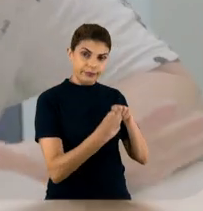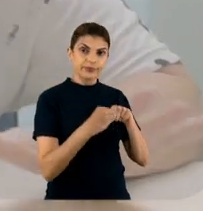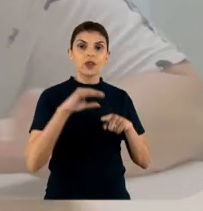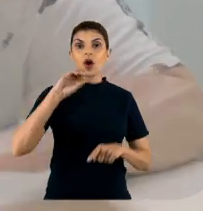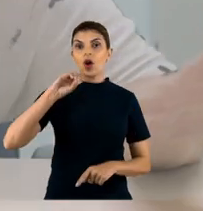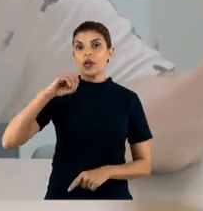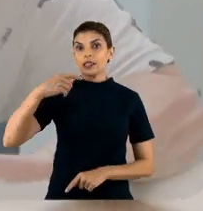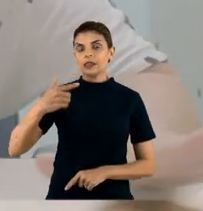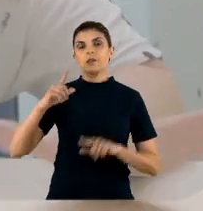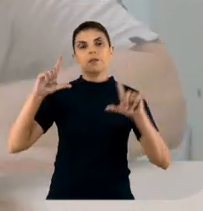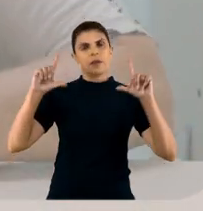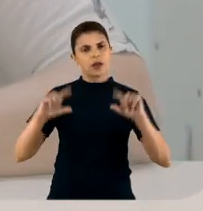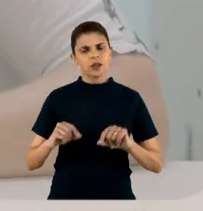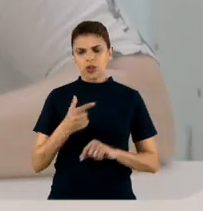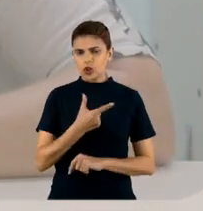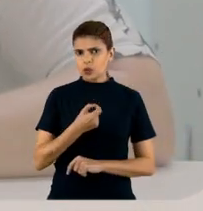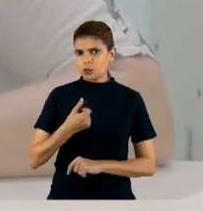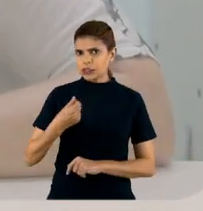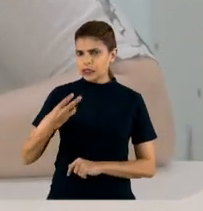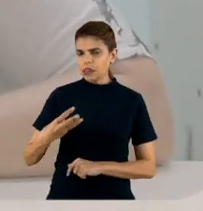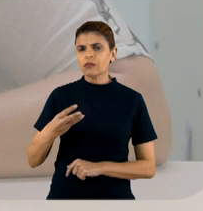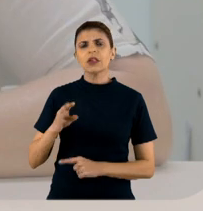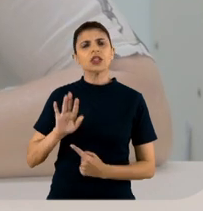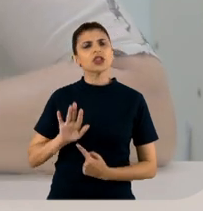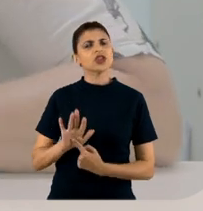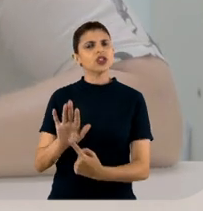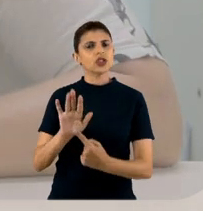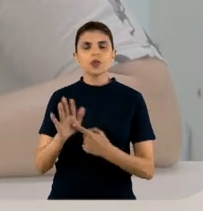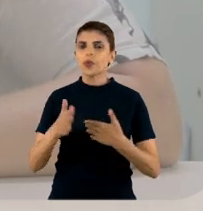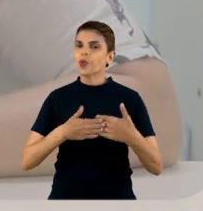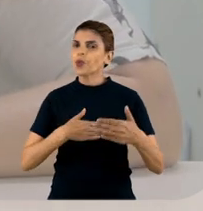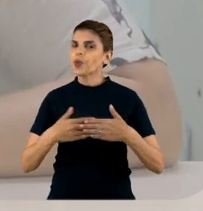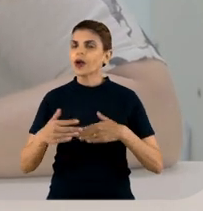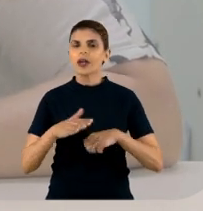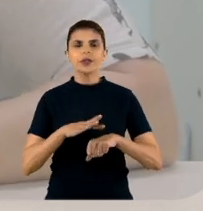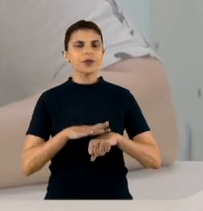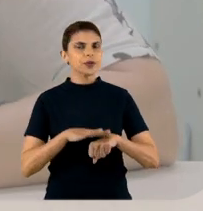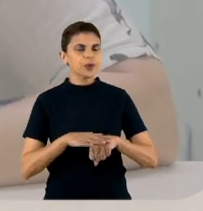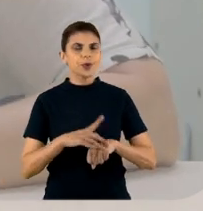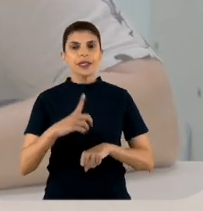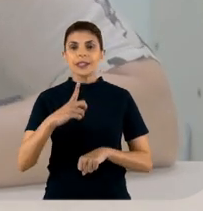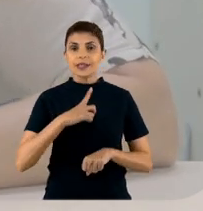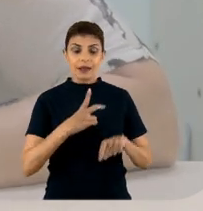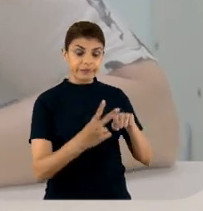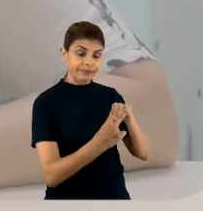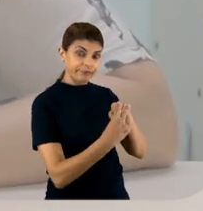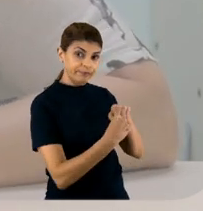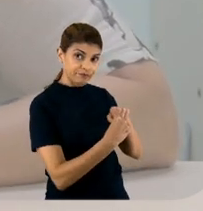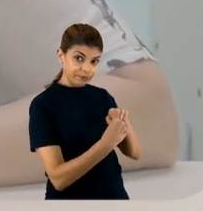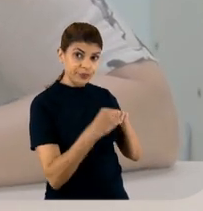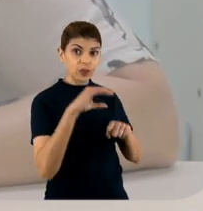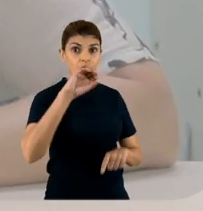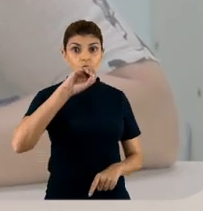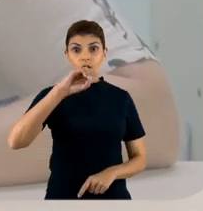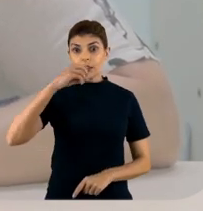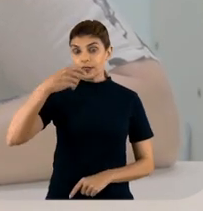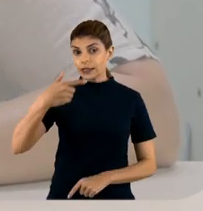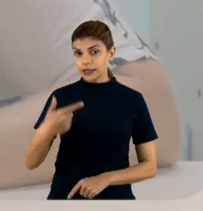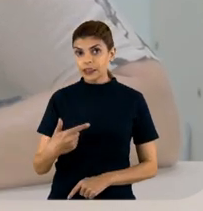nessa desde 2013 a indicação da posição prona é para qualquer doente que tenha o índice de oxigenação